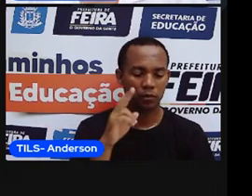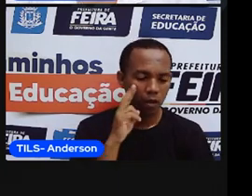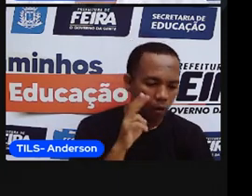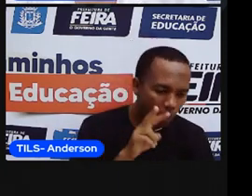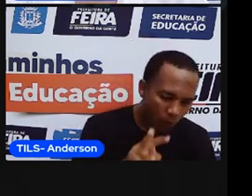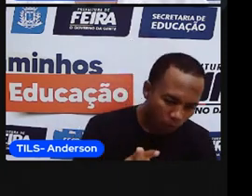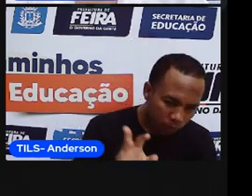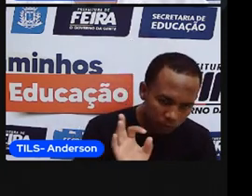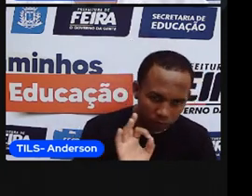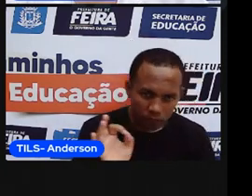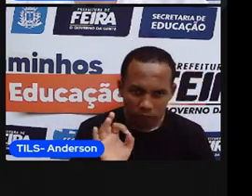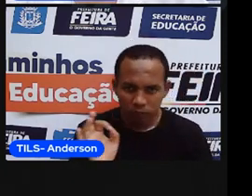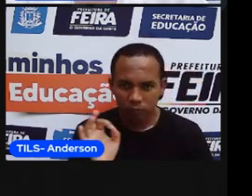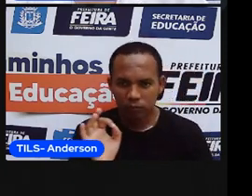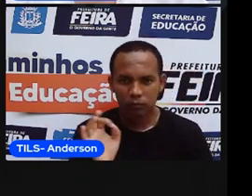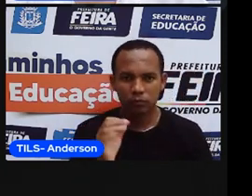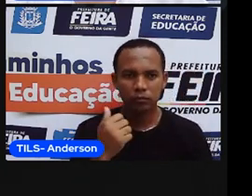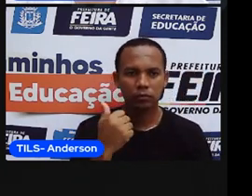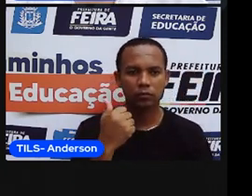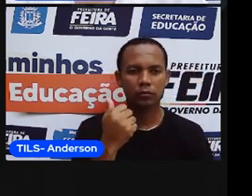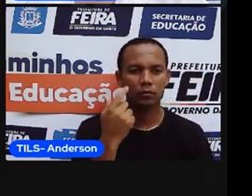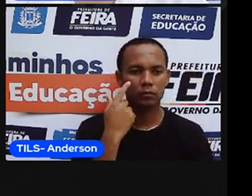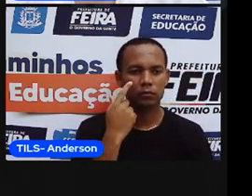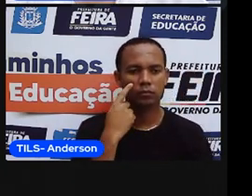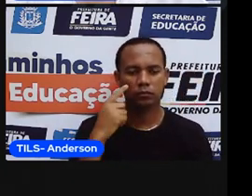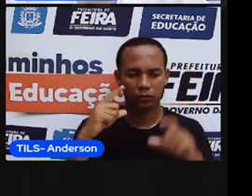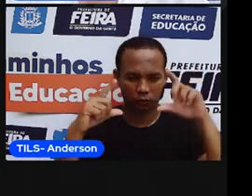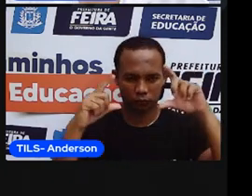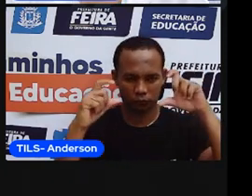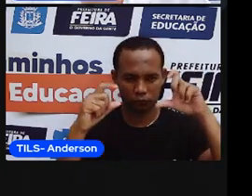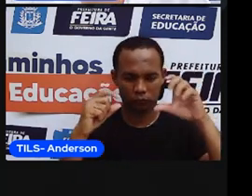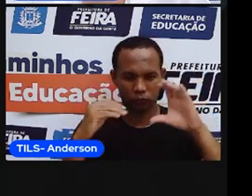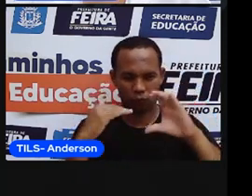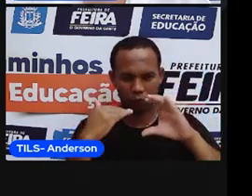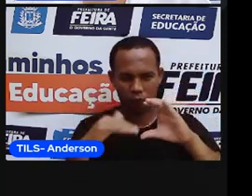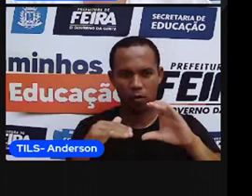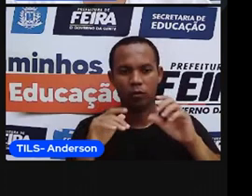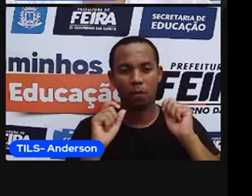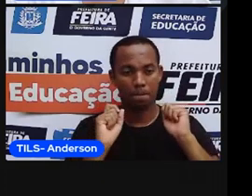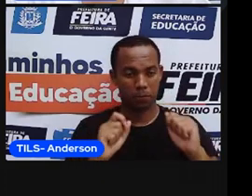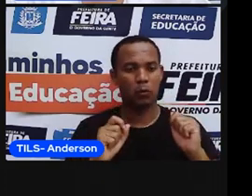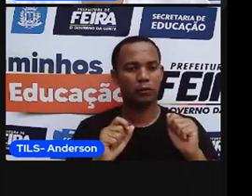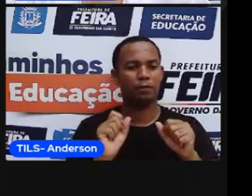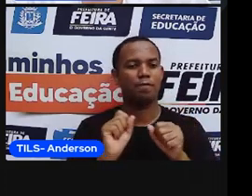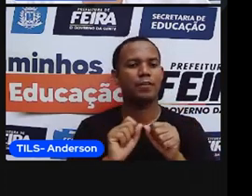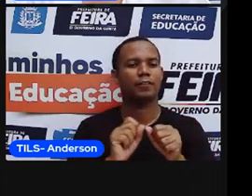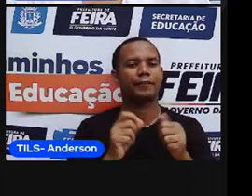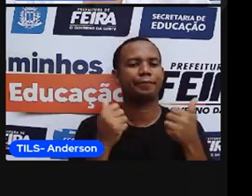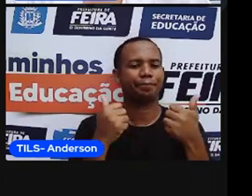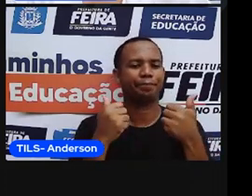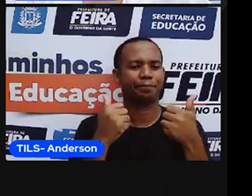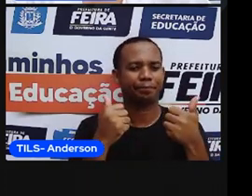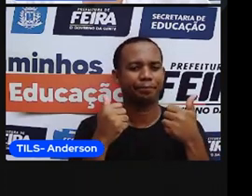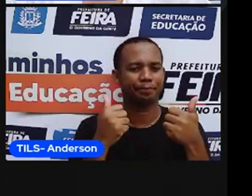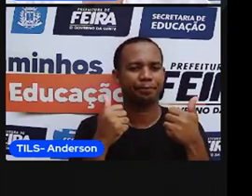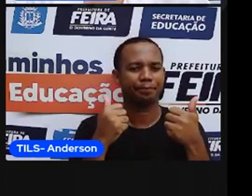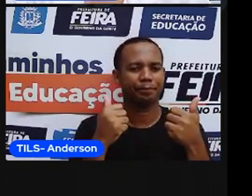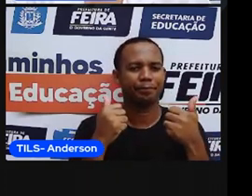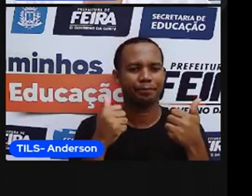bom. Quem fizer o bolo, tá? Mostra aí para a gente que a gente quer saber. Nós vamos fazer, viu, Anderson?